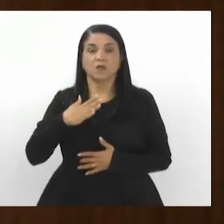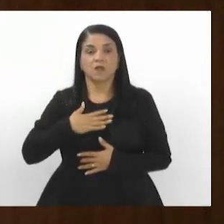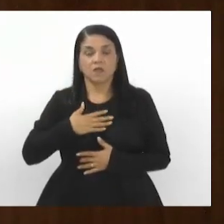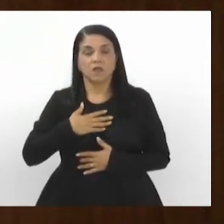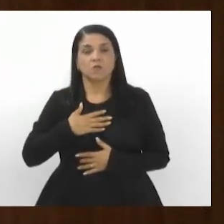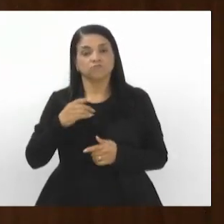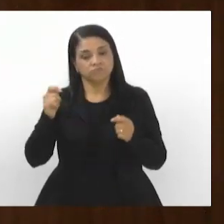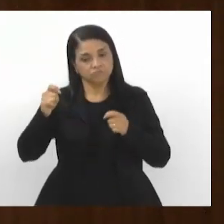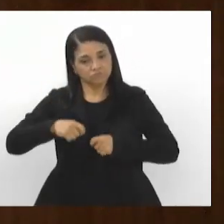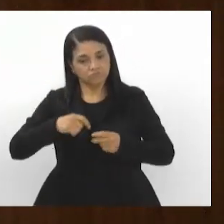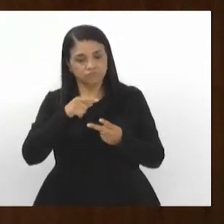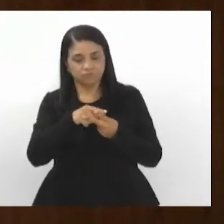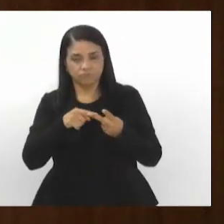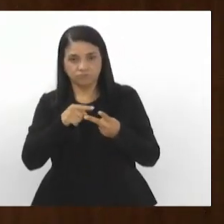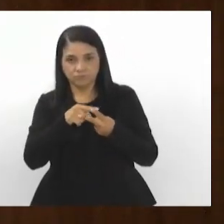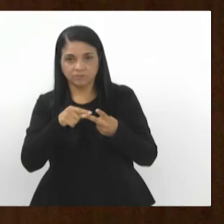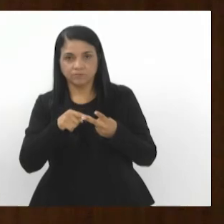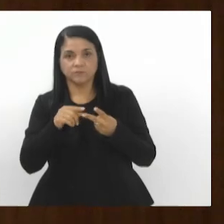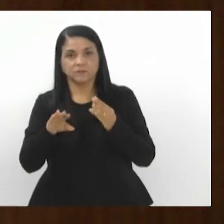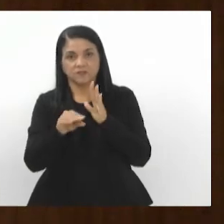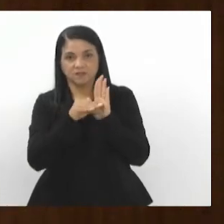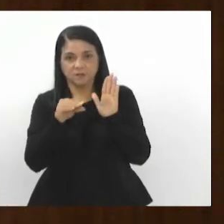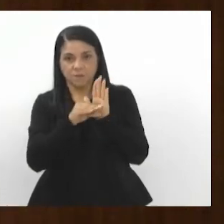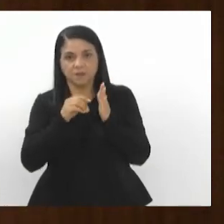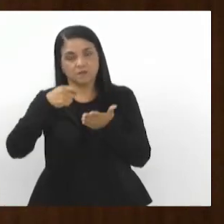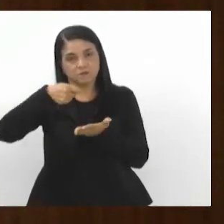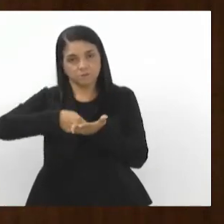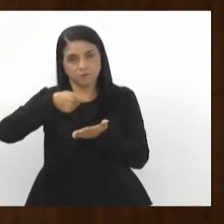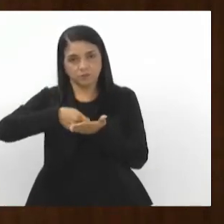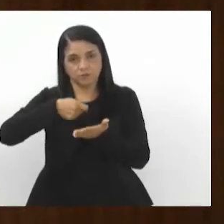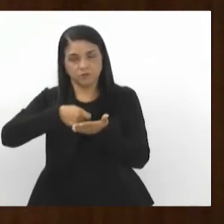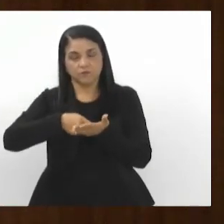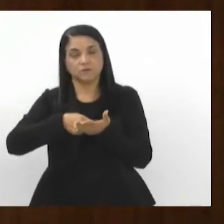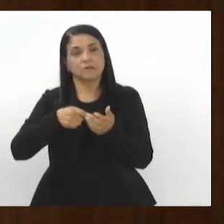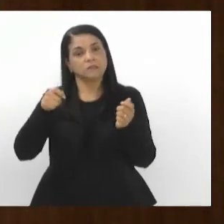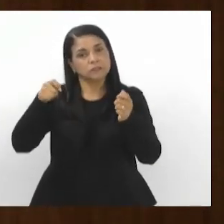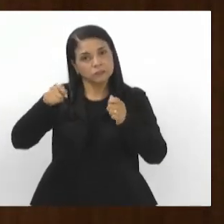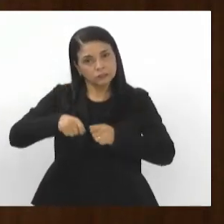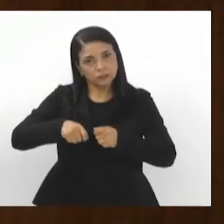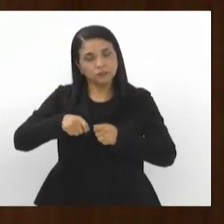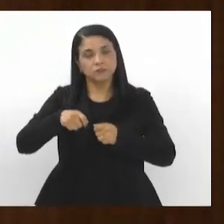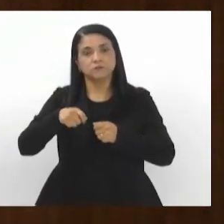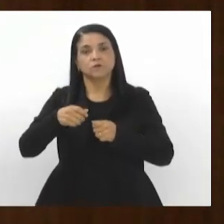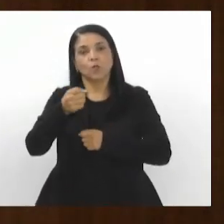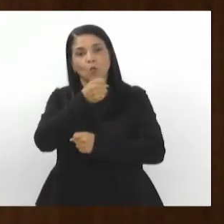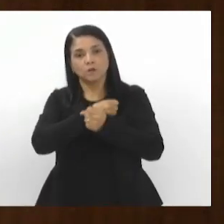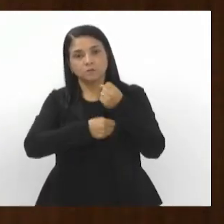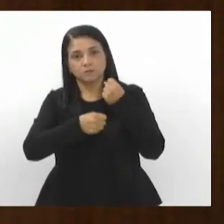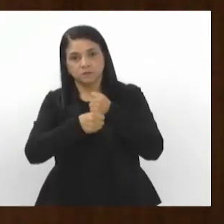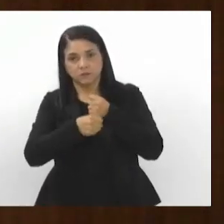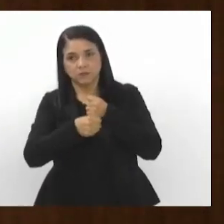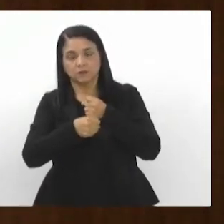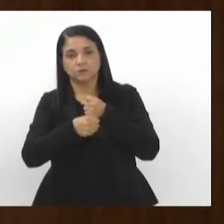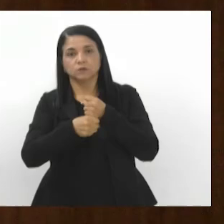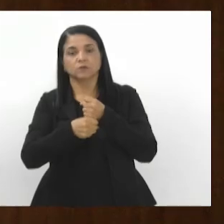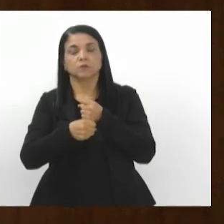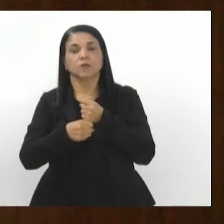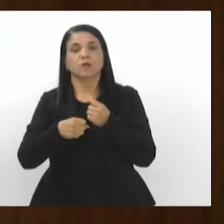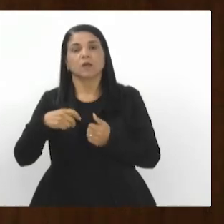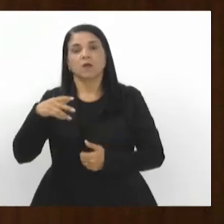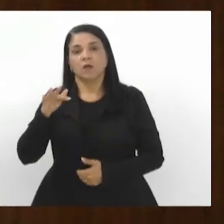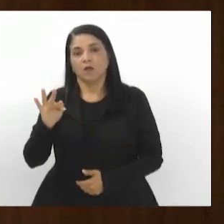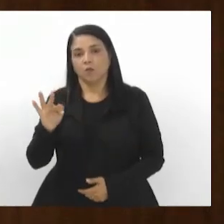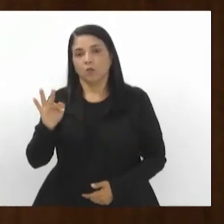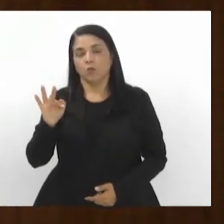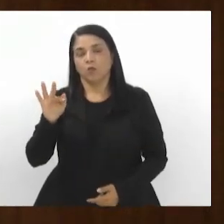2 possibilidades de destinação de emendas impositivas, tive a possibilidade de destinar no ano passado para a UERJ-FFP